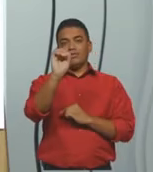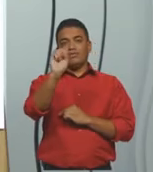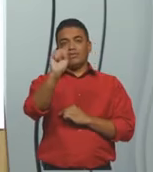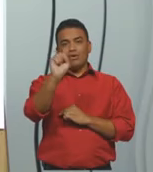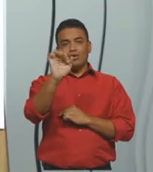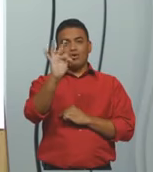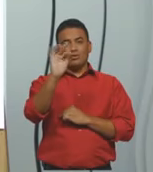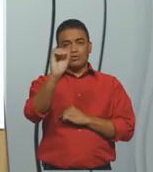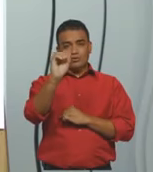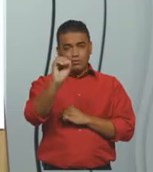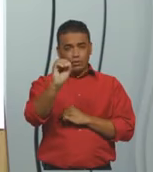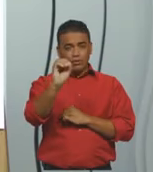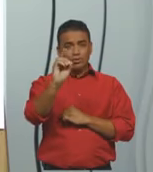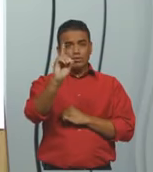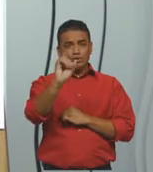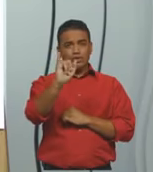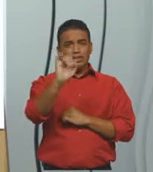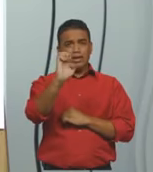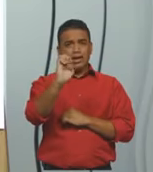fosfodiéster.